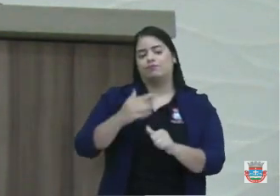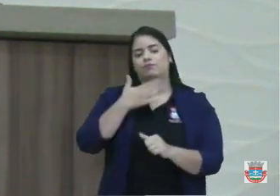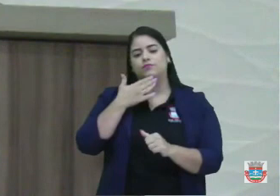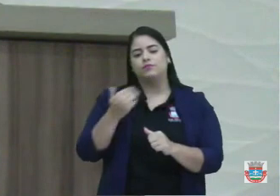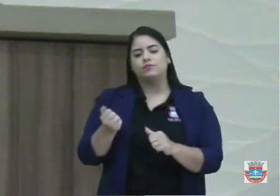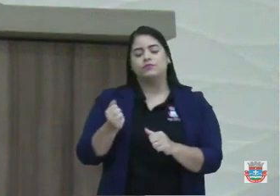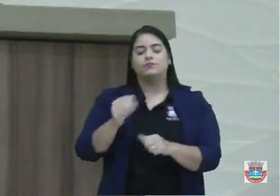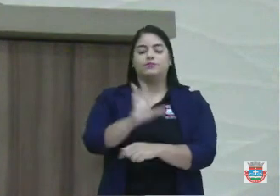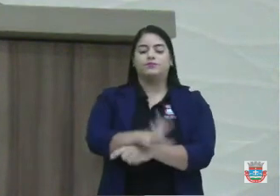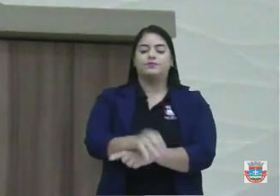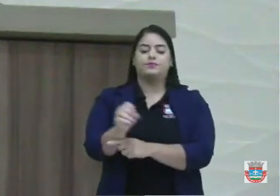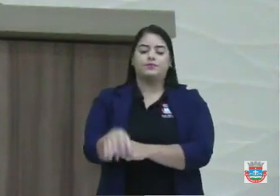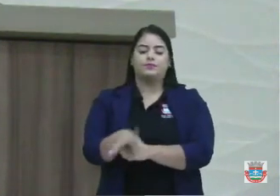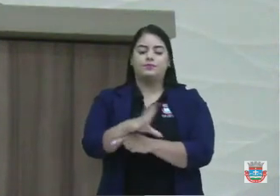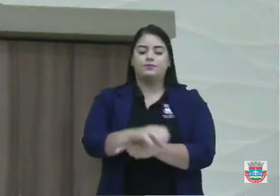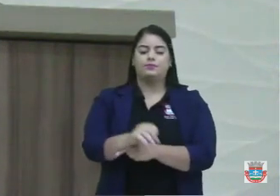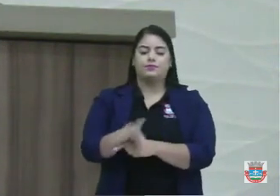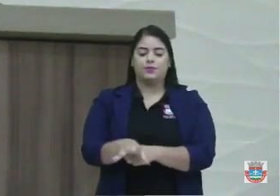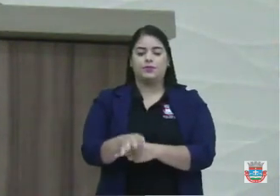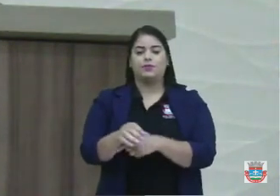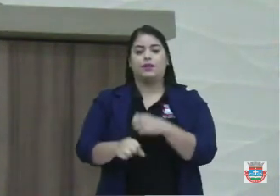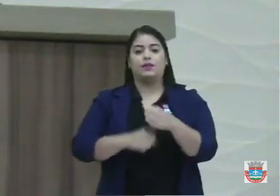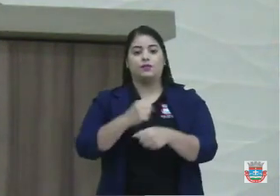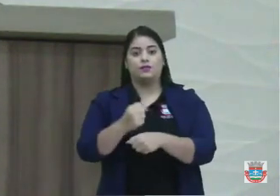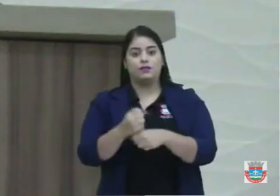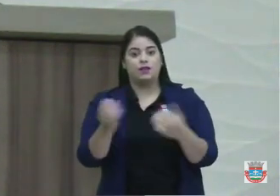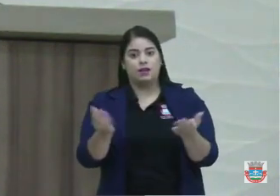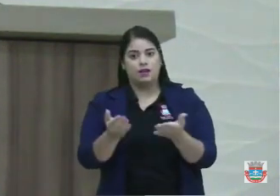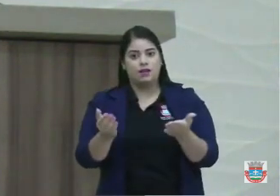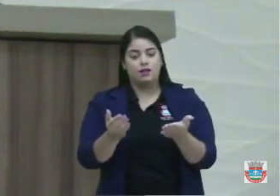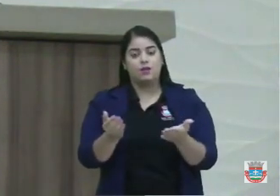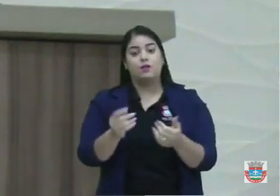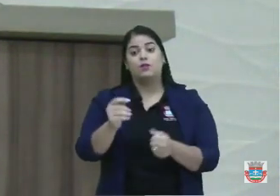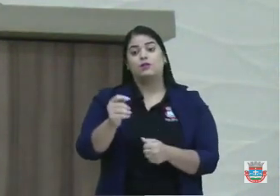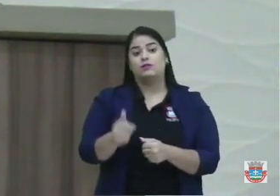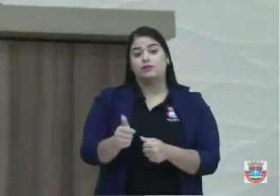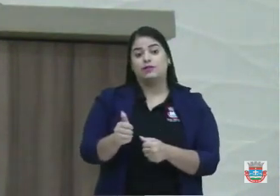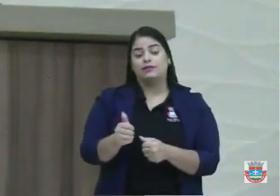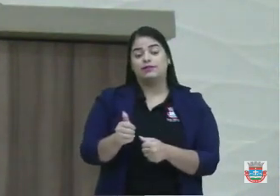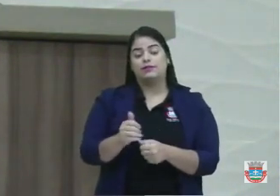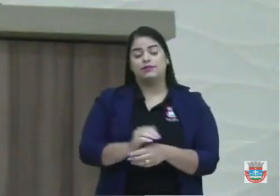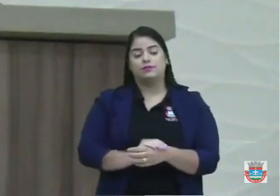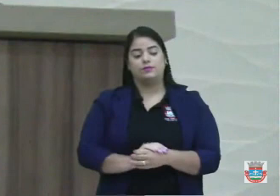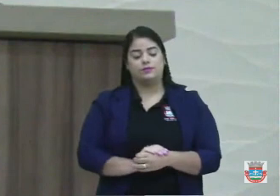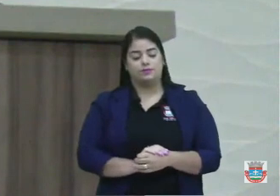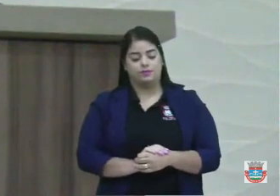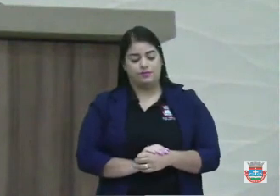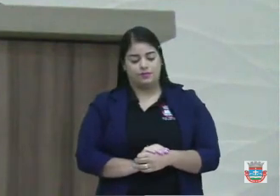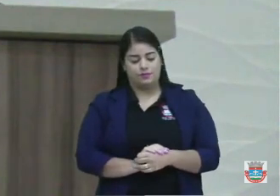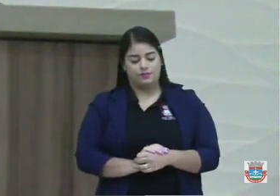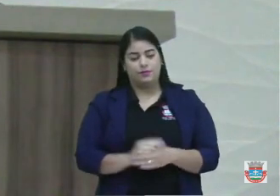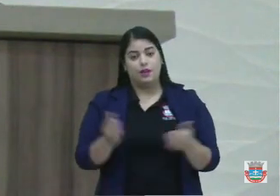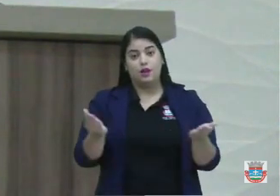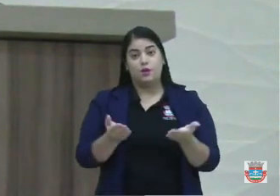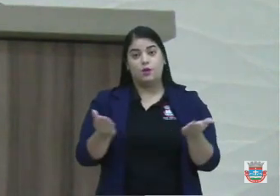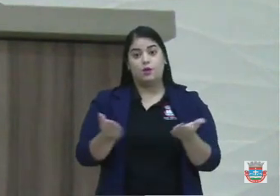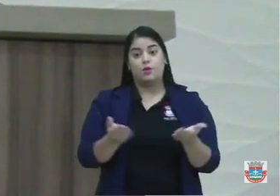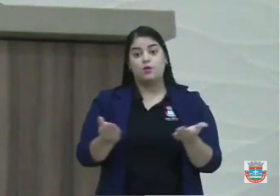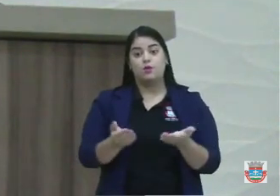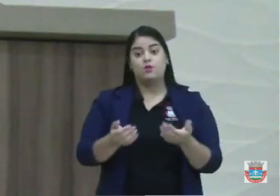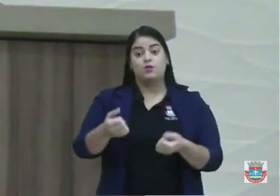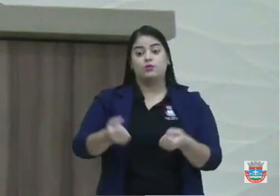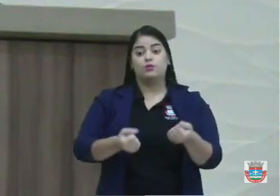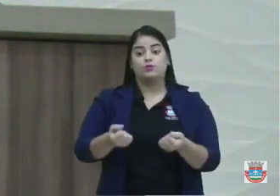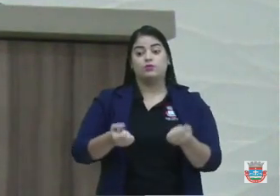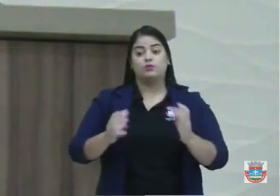terra, esse ano a gente sabe que. Praticamente já faz mais de 2 meses que vem arando, inclusive ainda hoje tem trator da